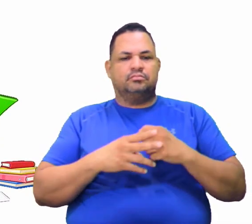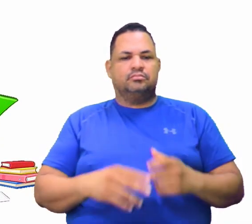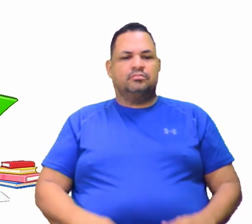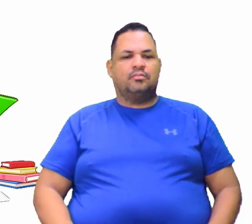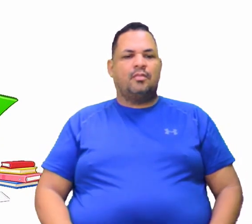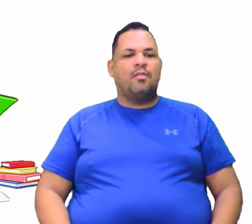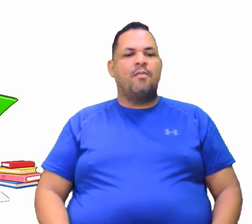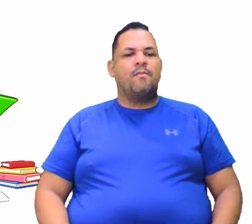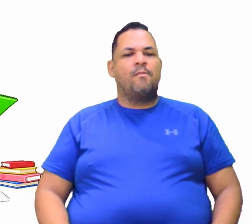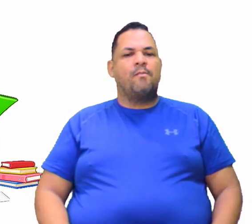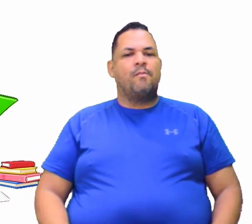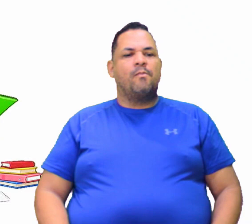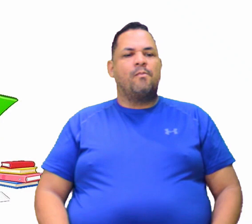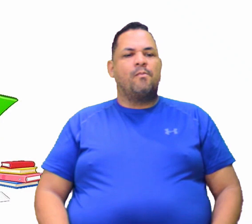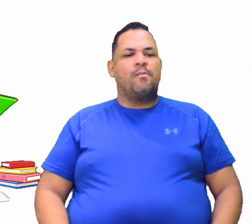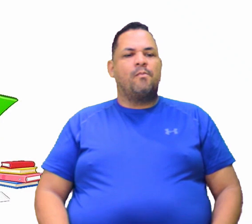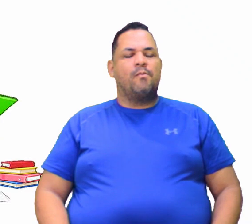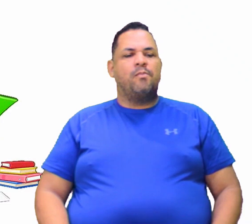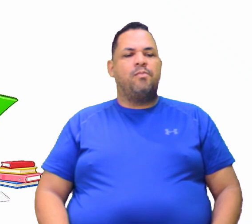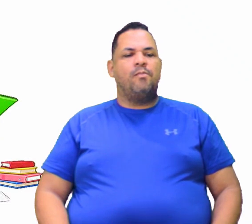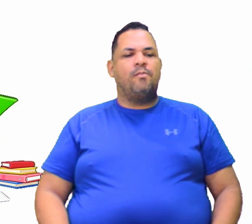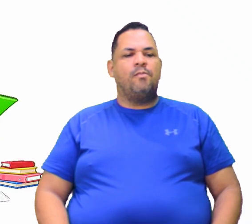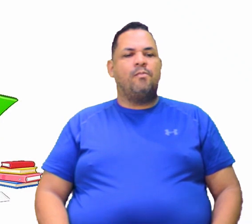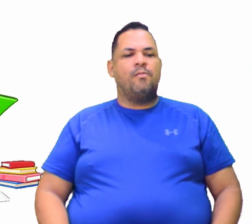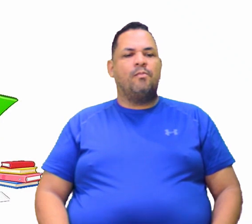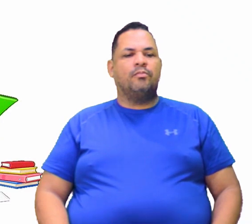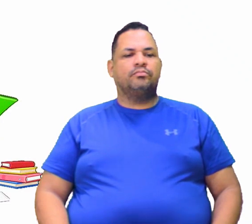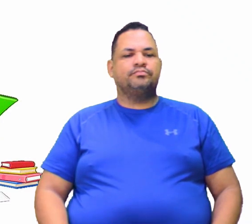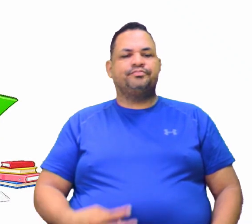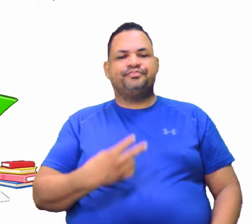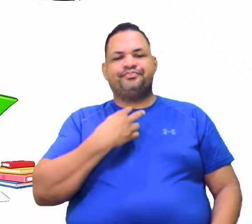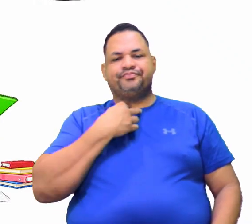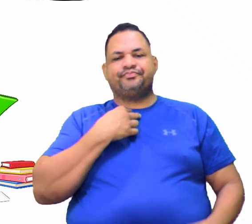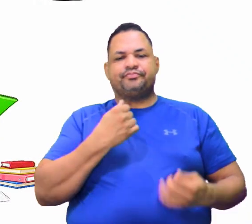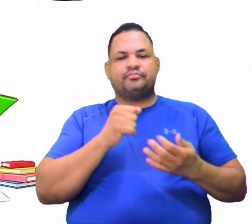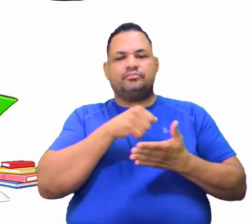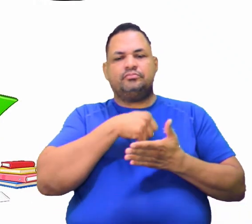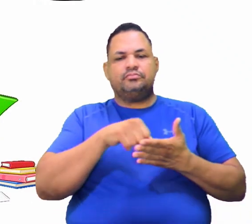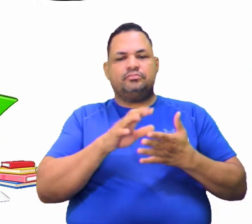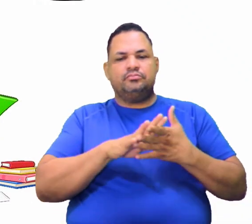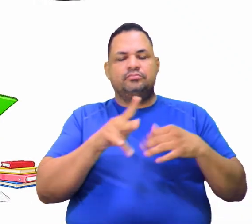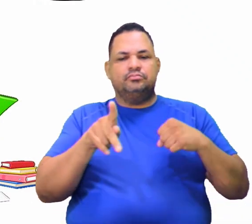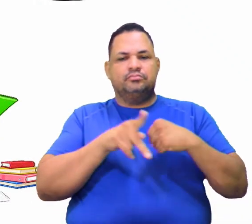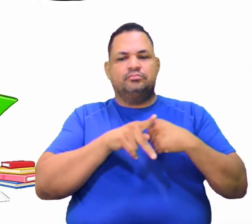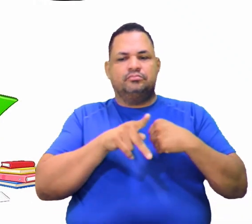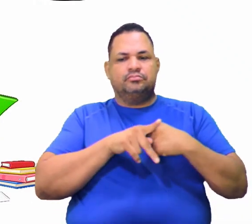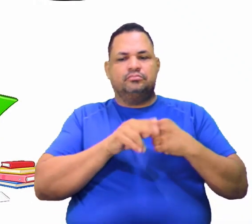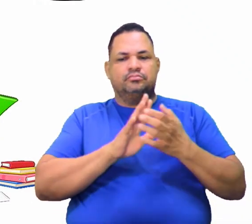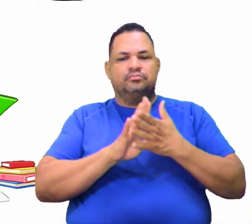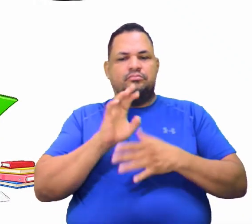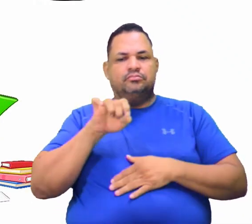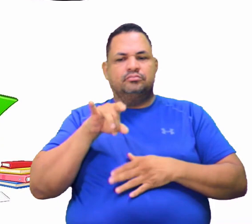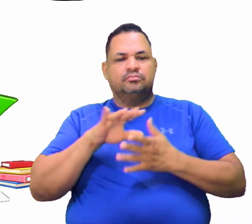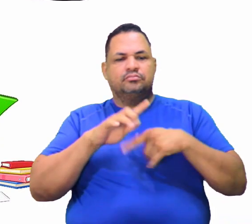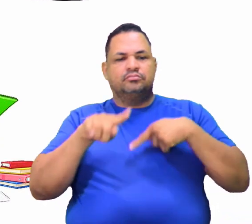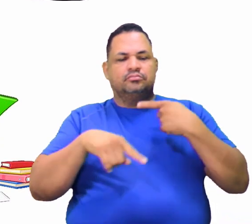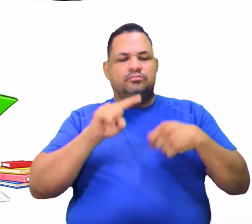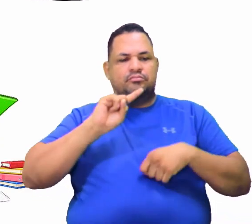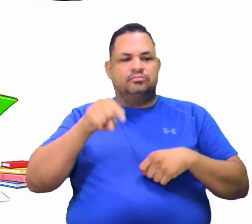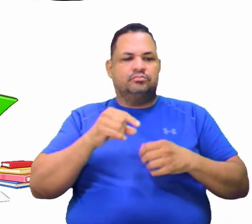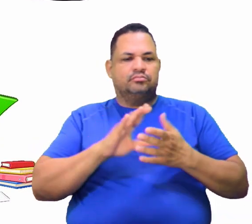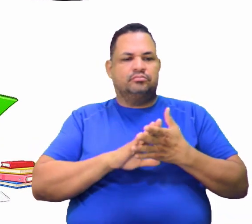verbo. Então, como você já sabe, não se pode colocar pronome oblíquo depois da